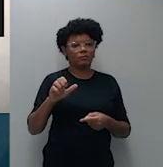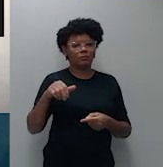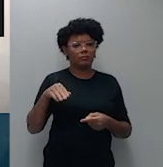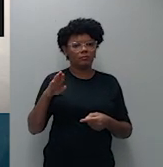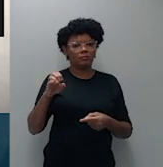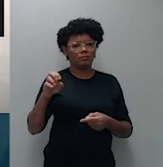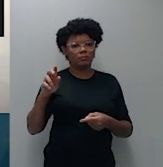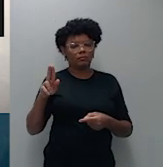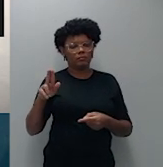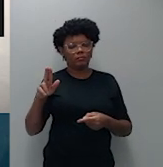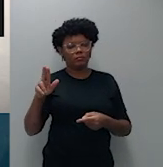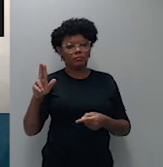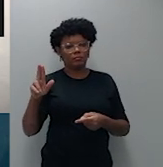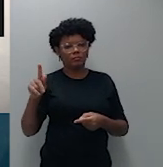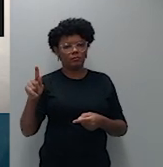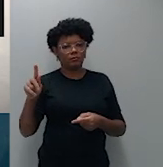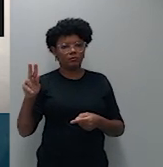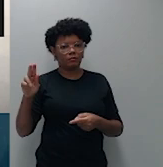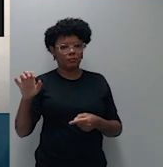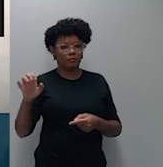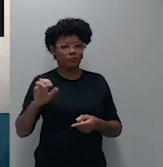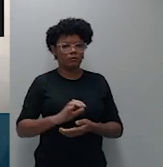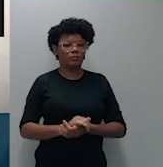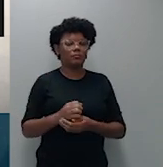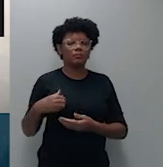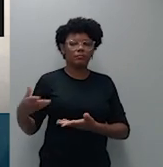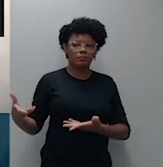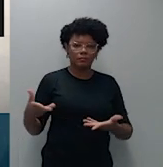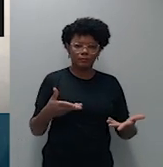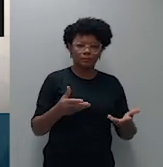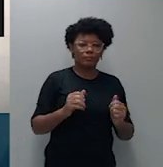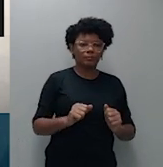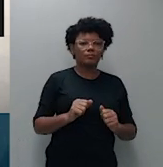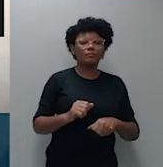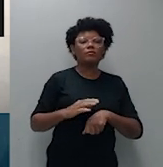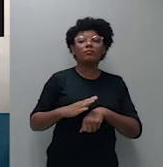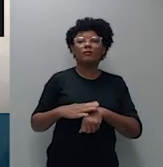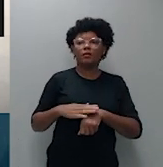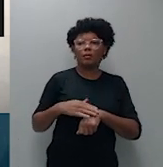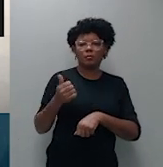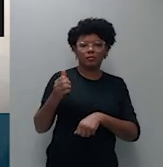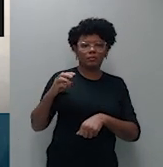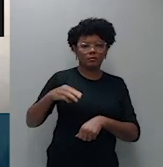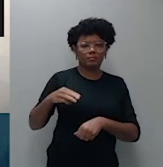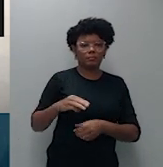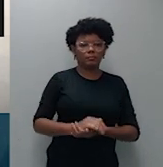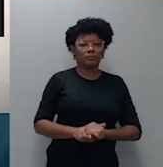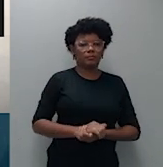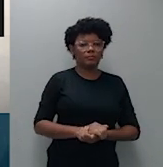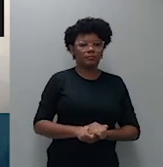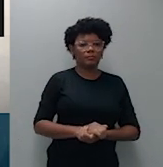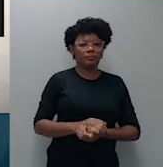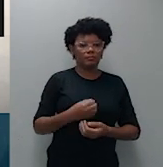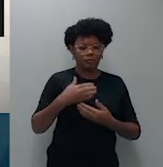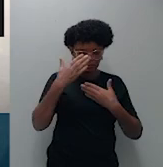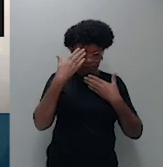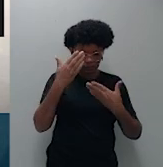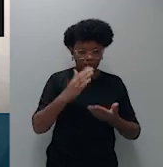apareceu Dr Alex seja bem-vindo já tem 15 minutos